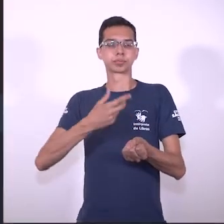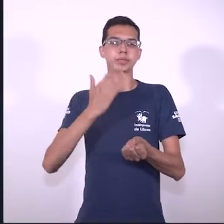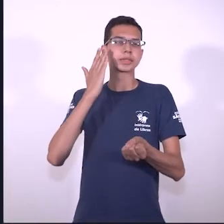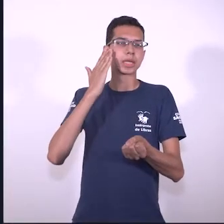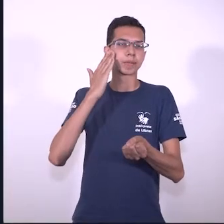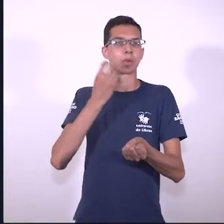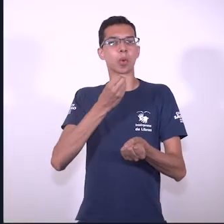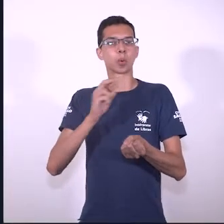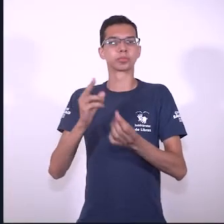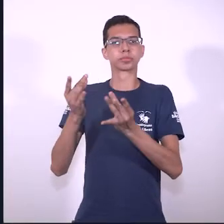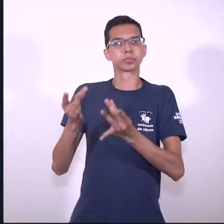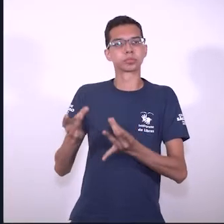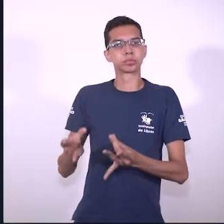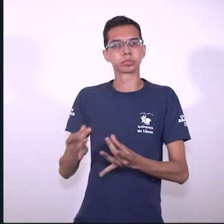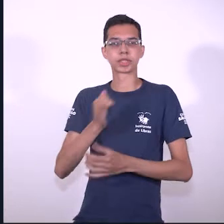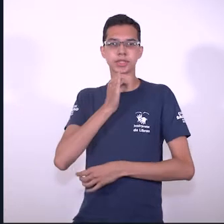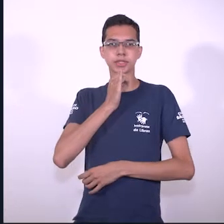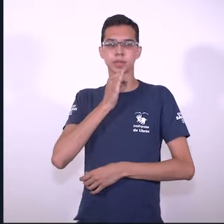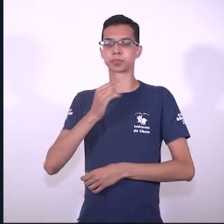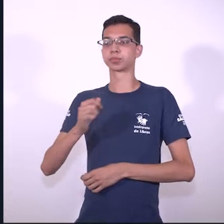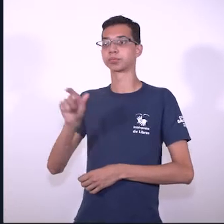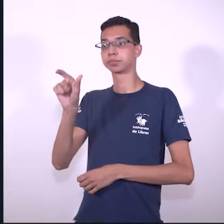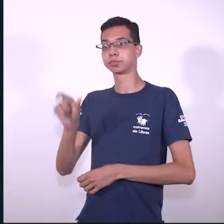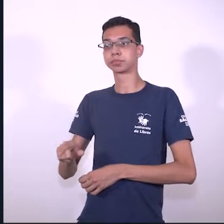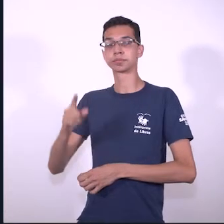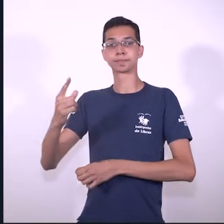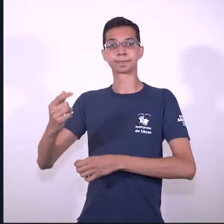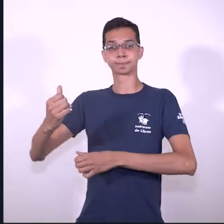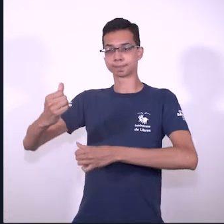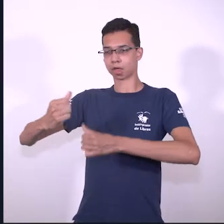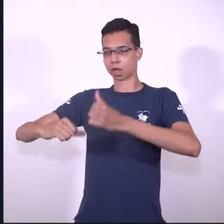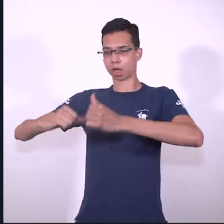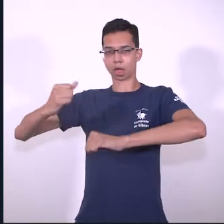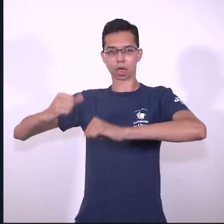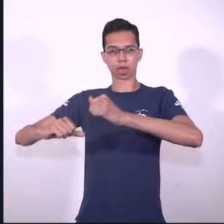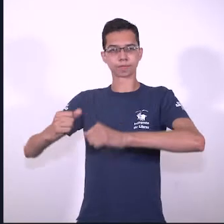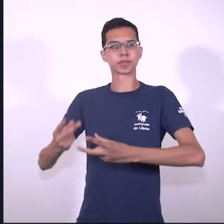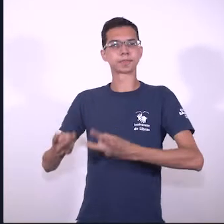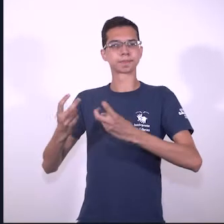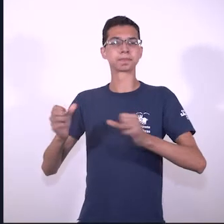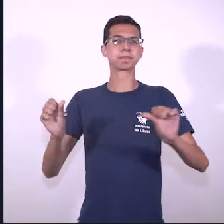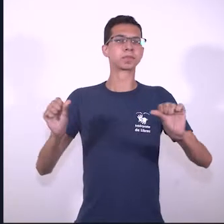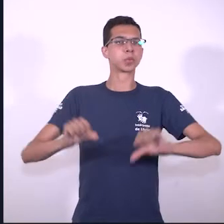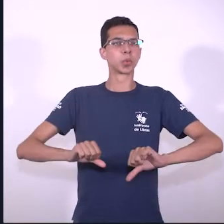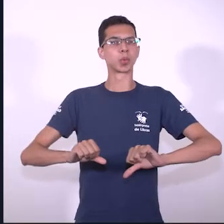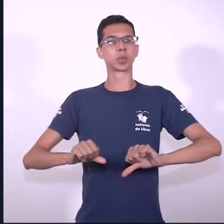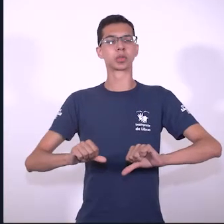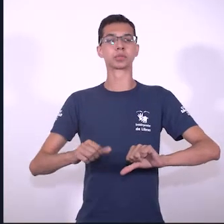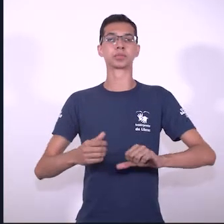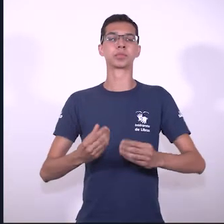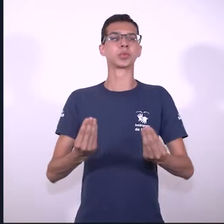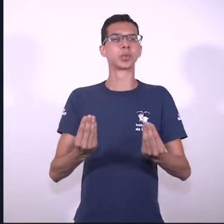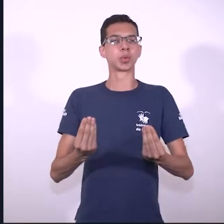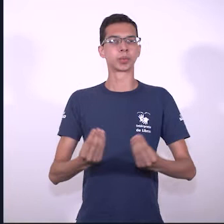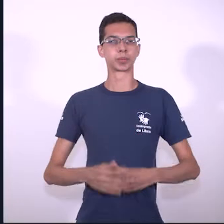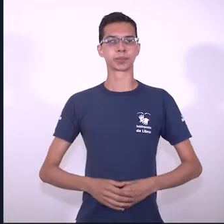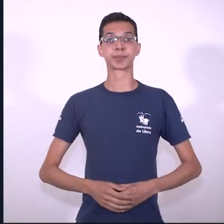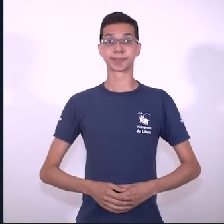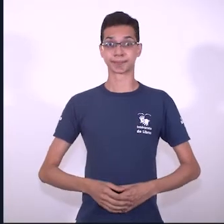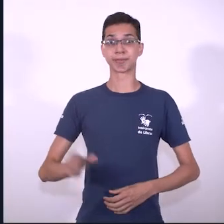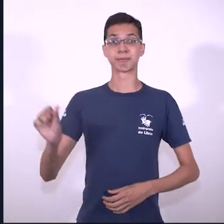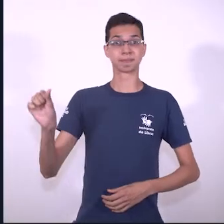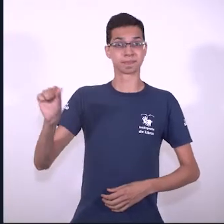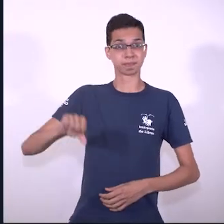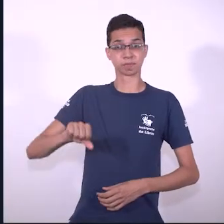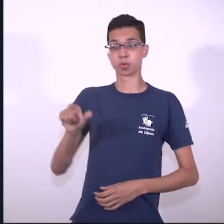checar os parâmetros clínicos e observar se houve piora. Se houve piora, ele vai ser monitorado